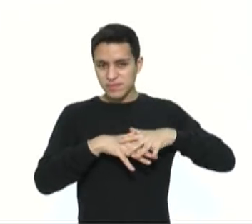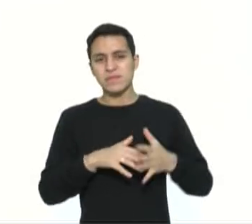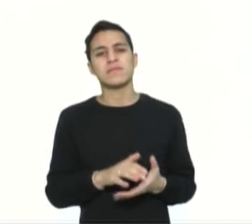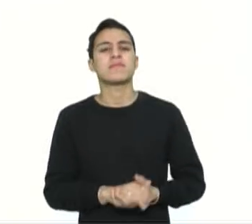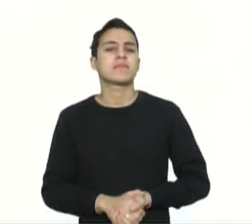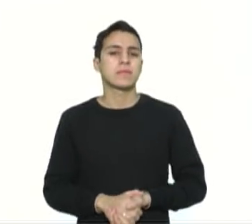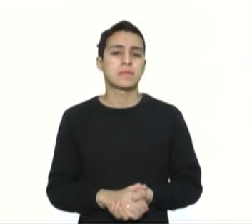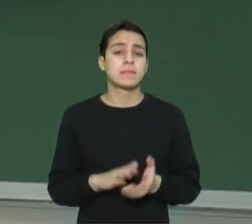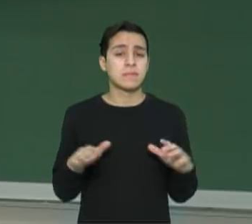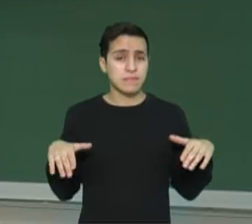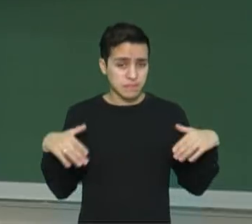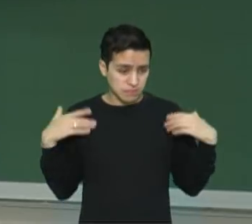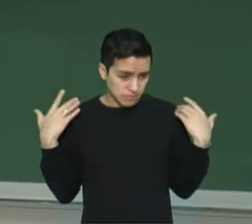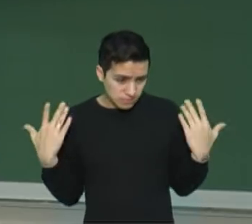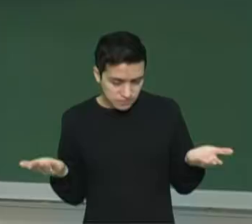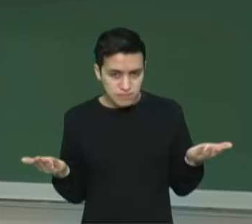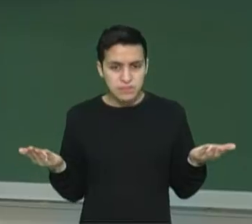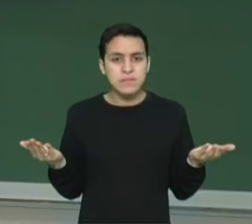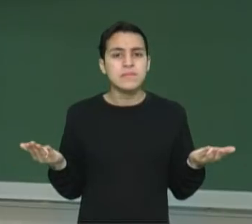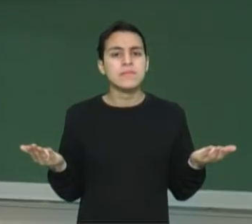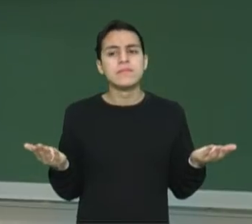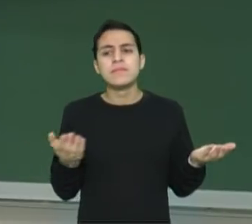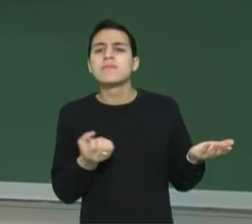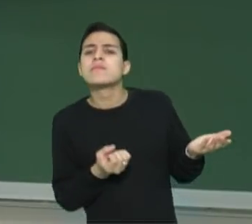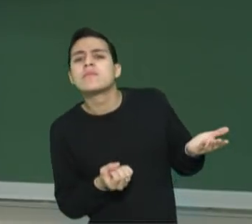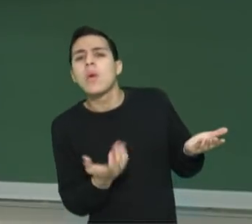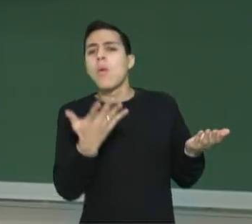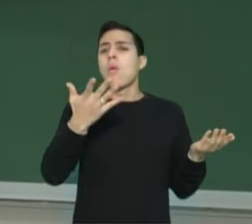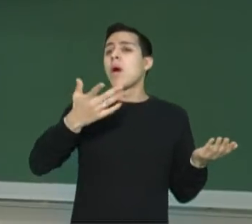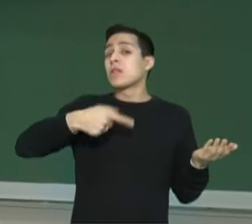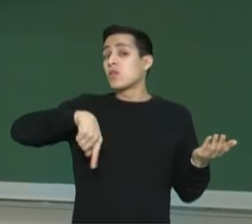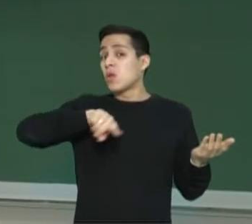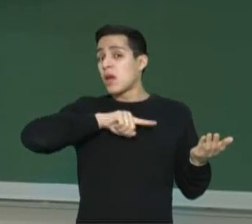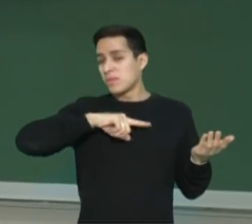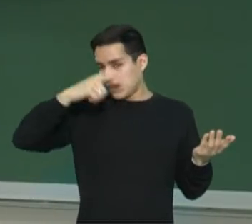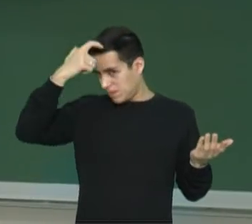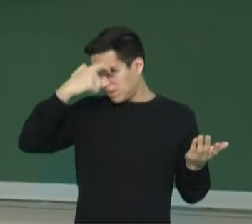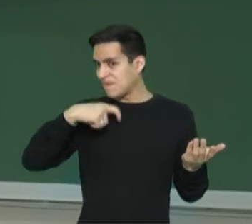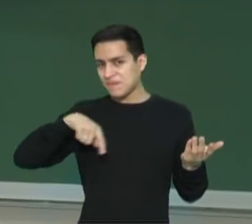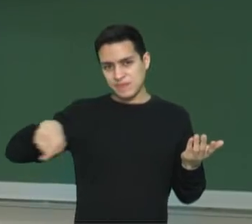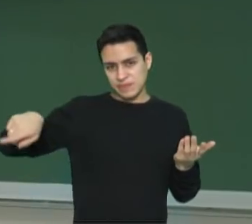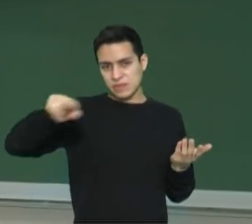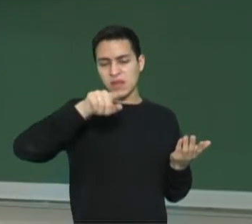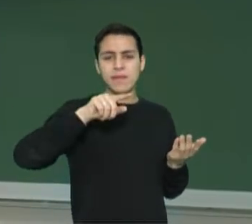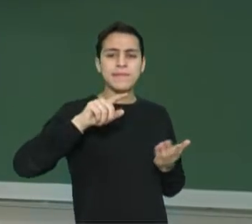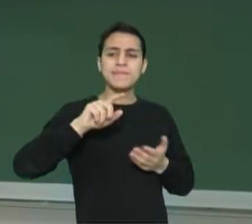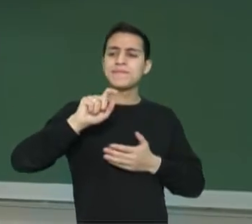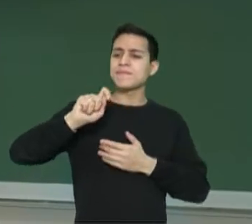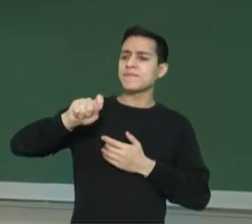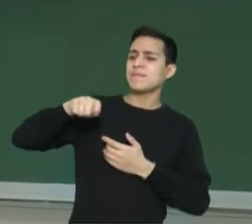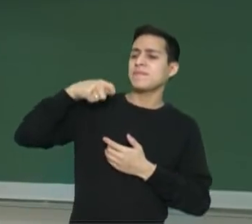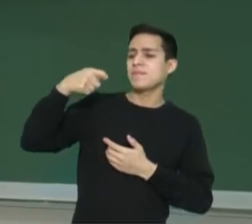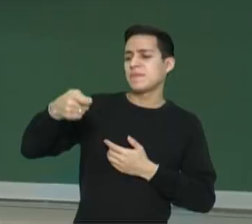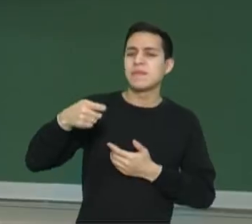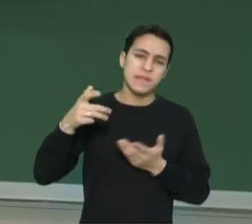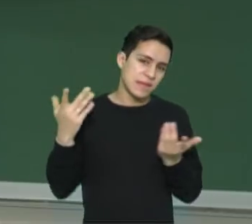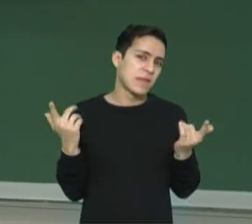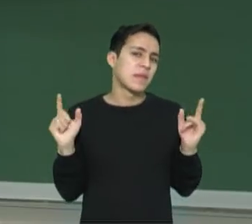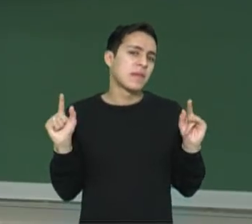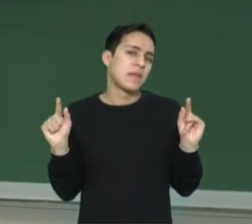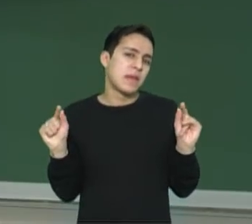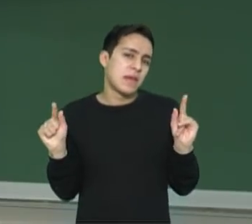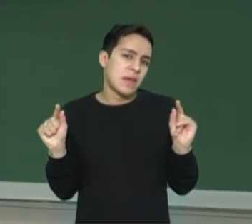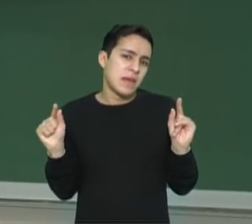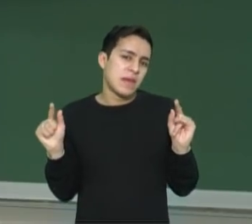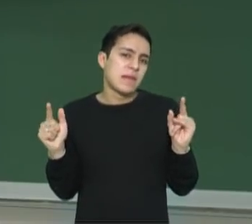lógico-matemático, né? Então, quantos de nós, na época, foram ou eram considerados aí, seriam